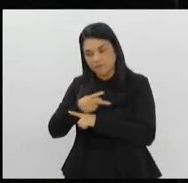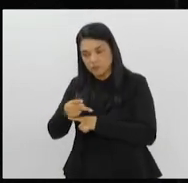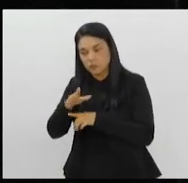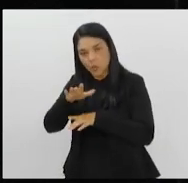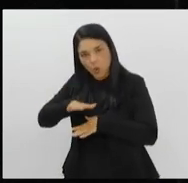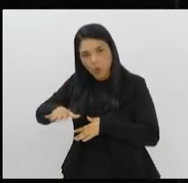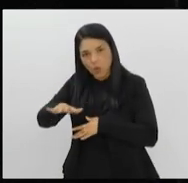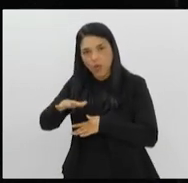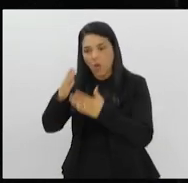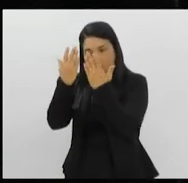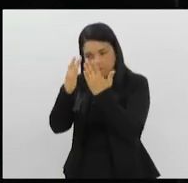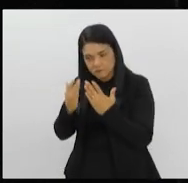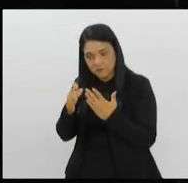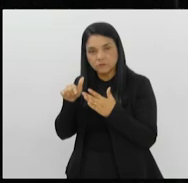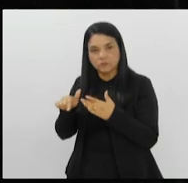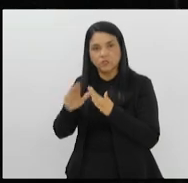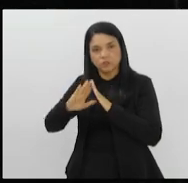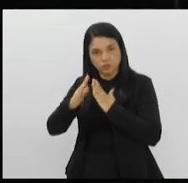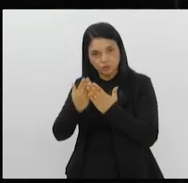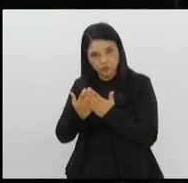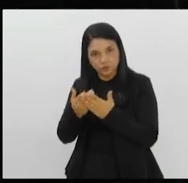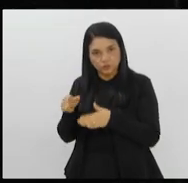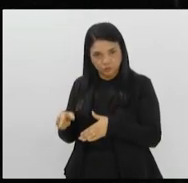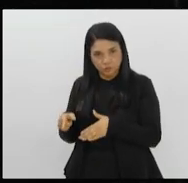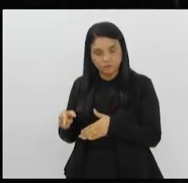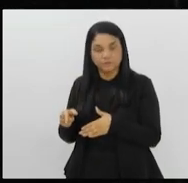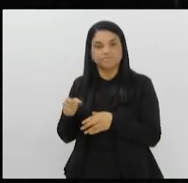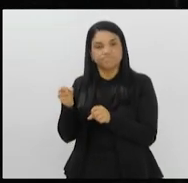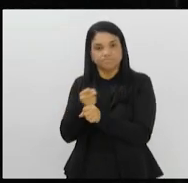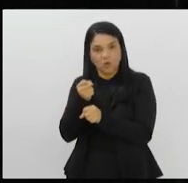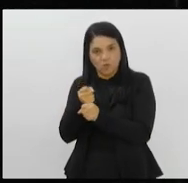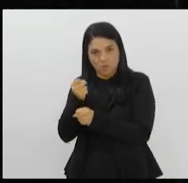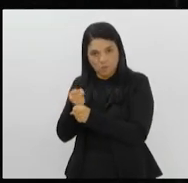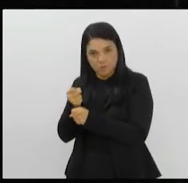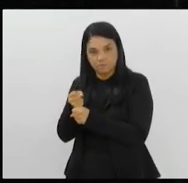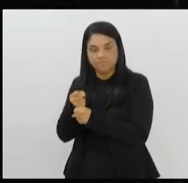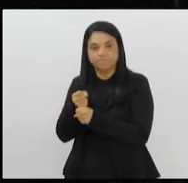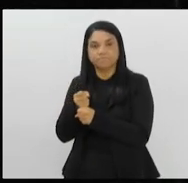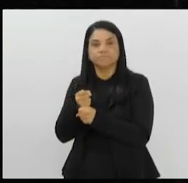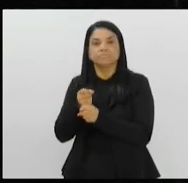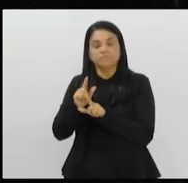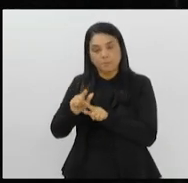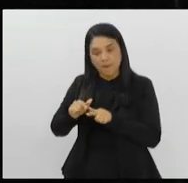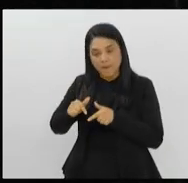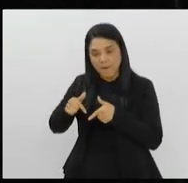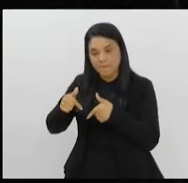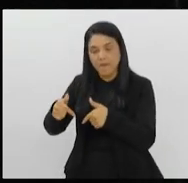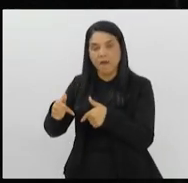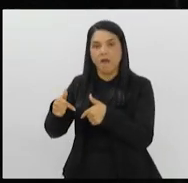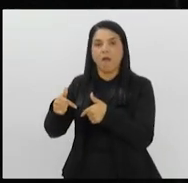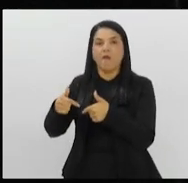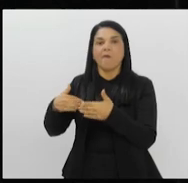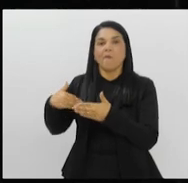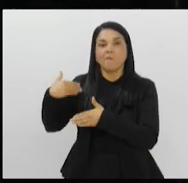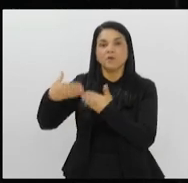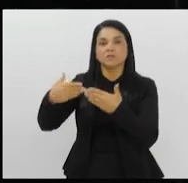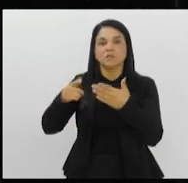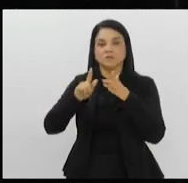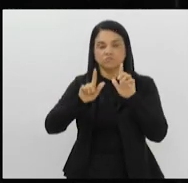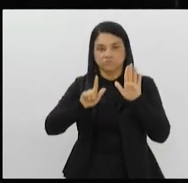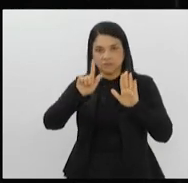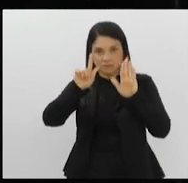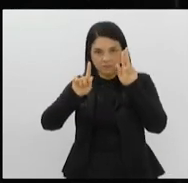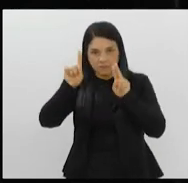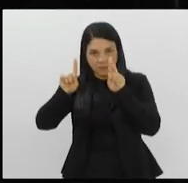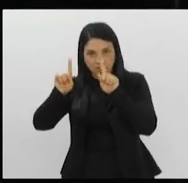fazendo a avaliação desta necessária obra, não é, realizar, então, o processo licitatório. Então, faço aqui,